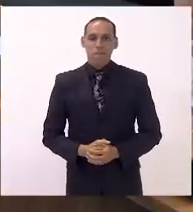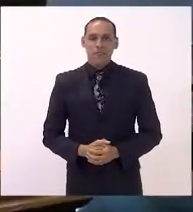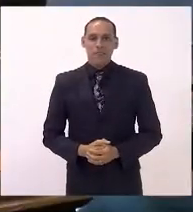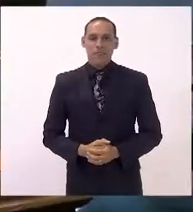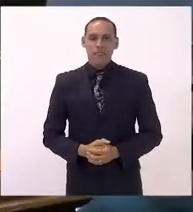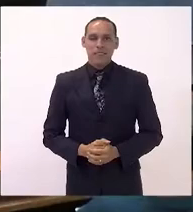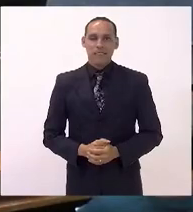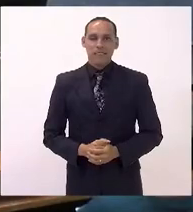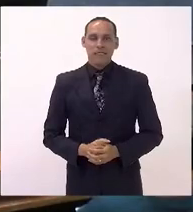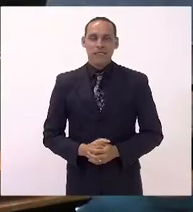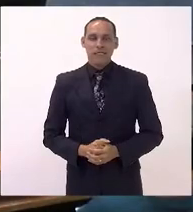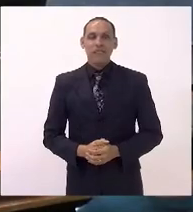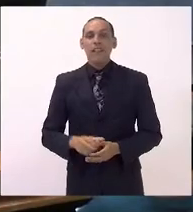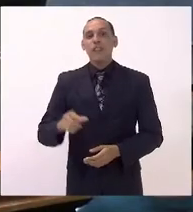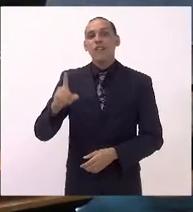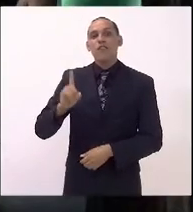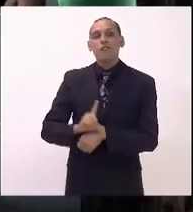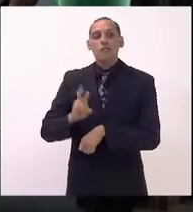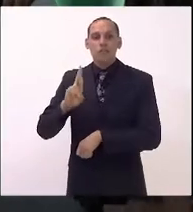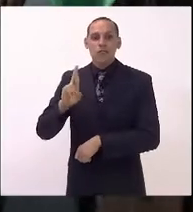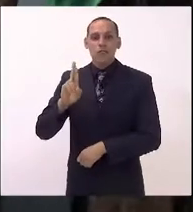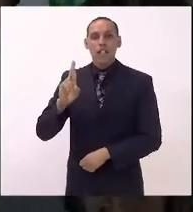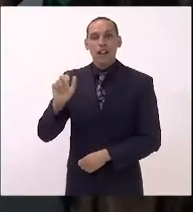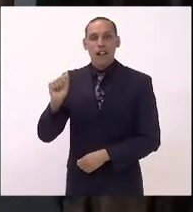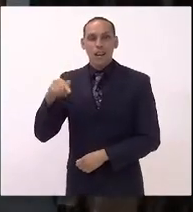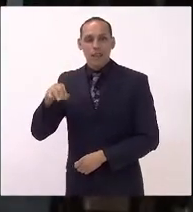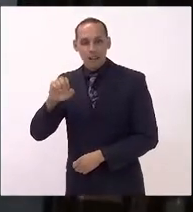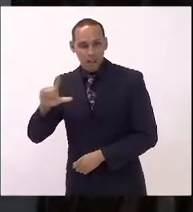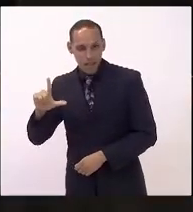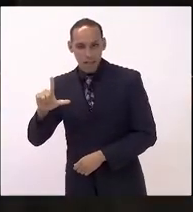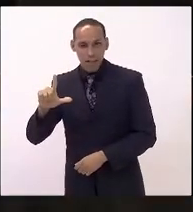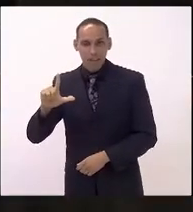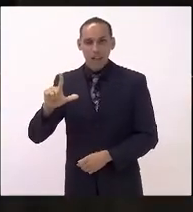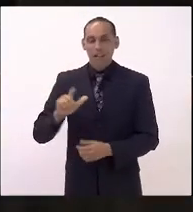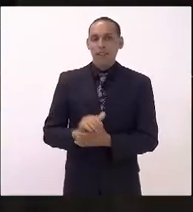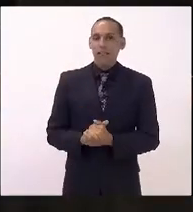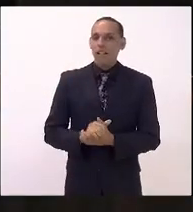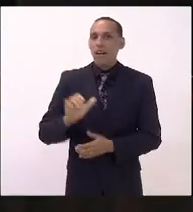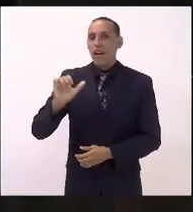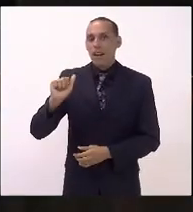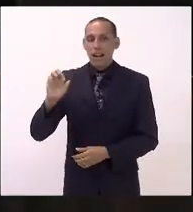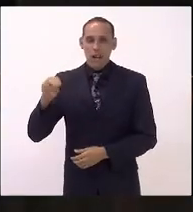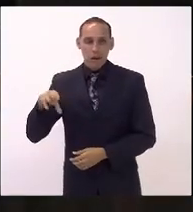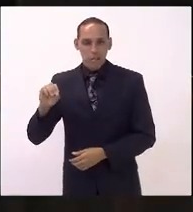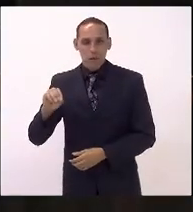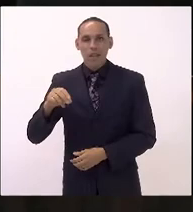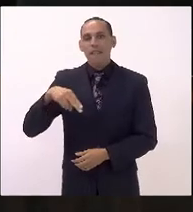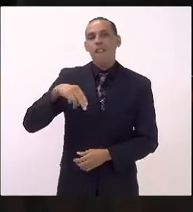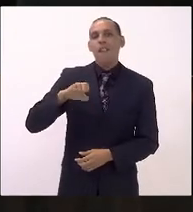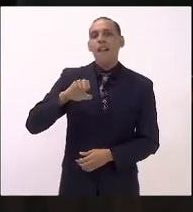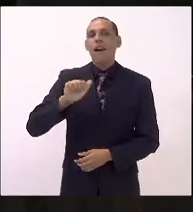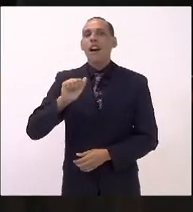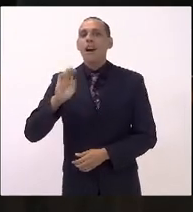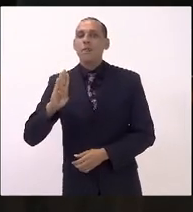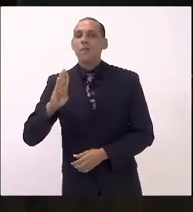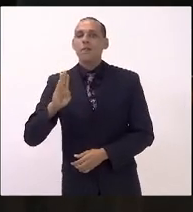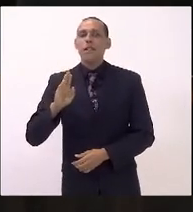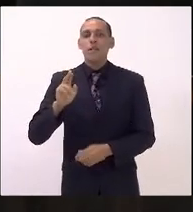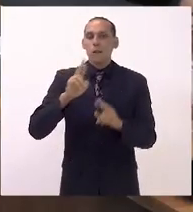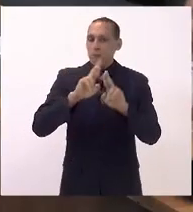A doutora Raquel Aguiar Estevam do Carmo, do NEAB UFRJ. A